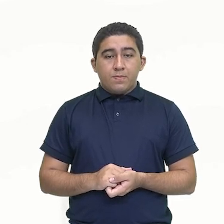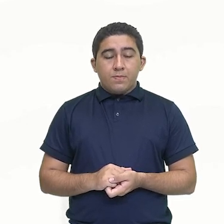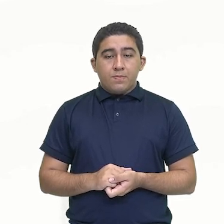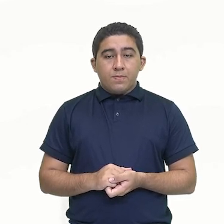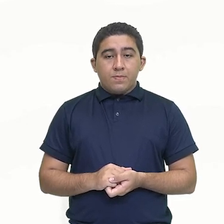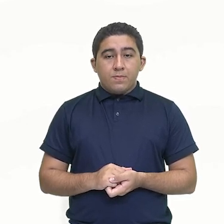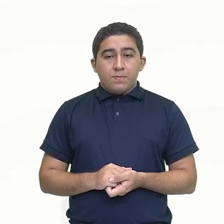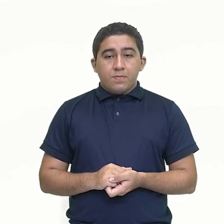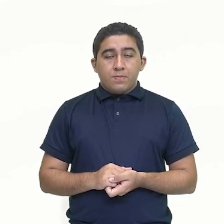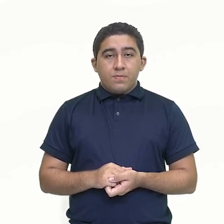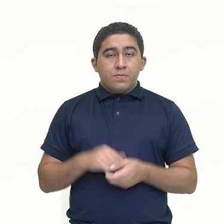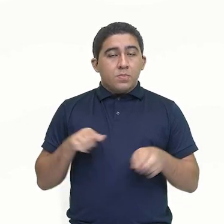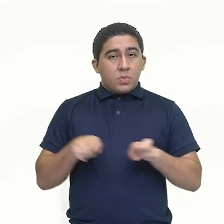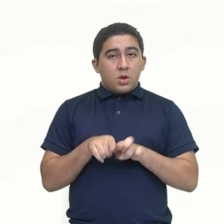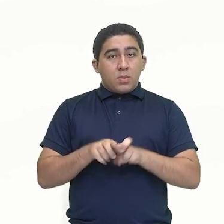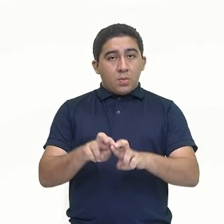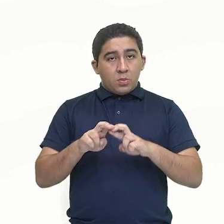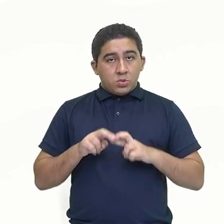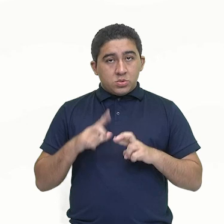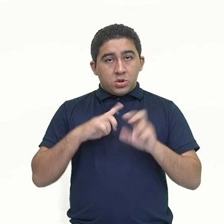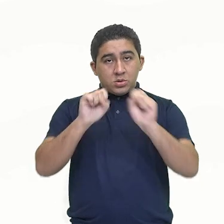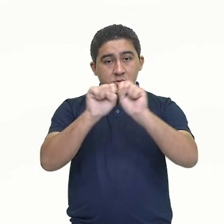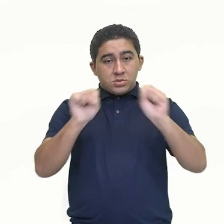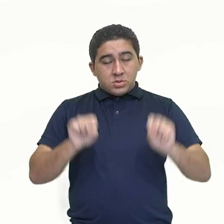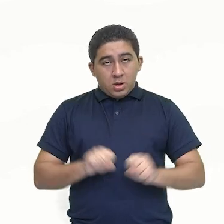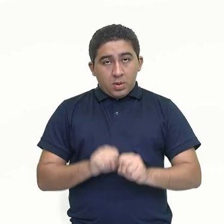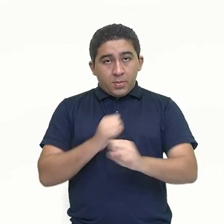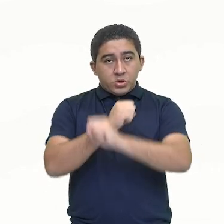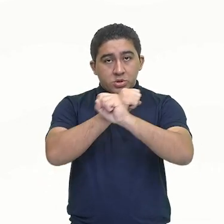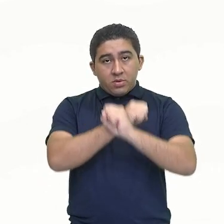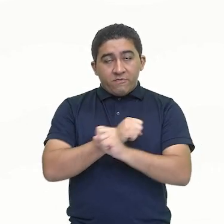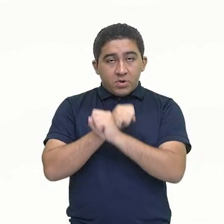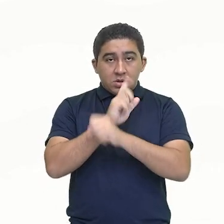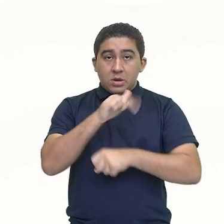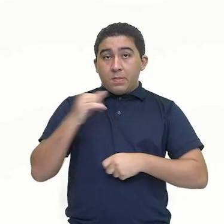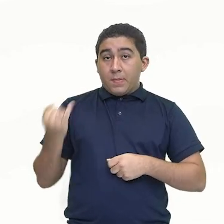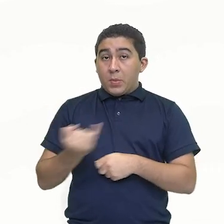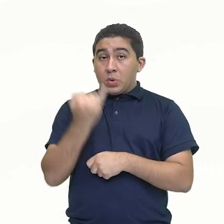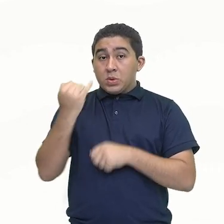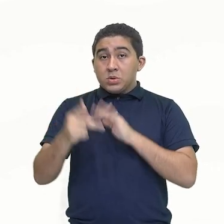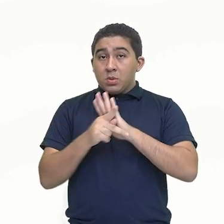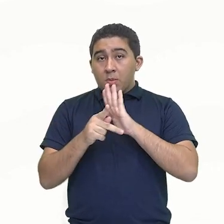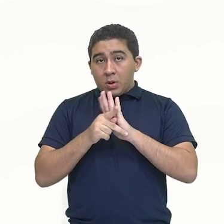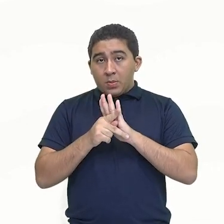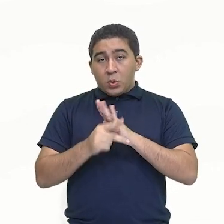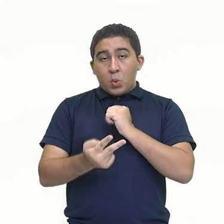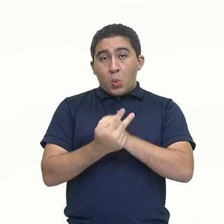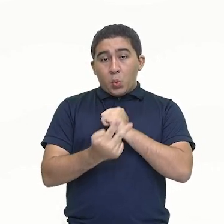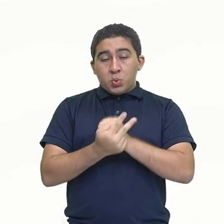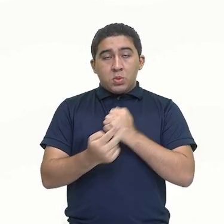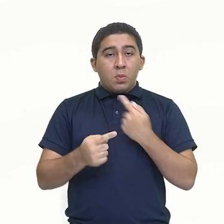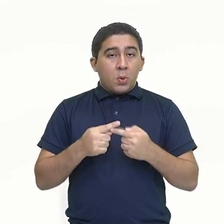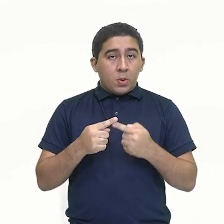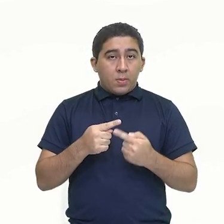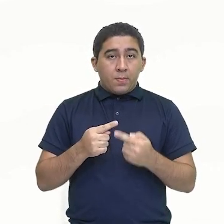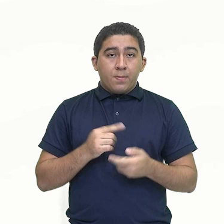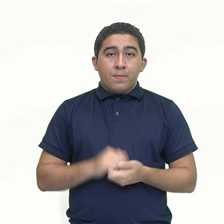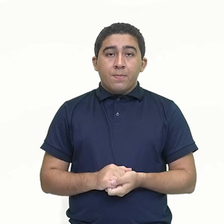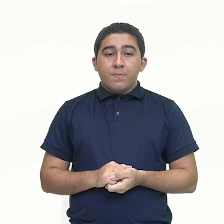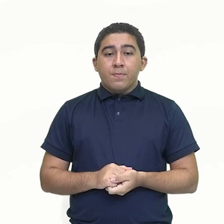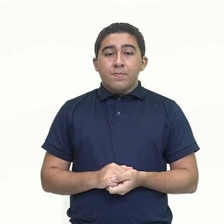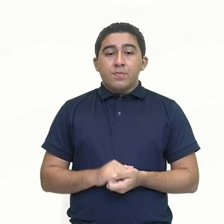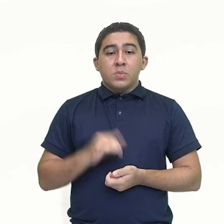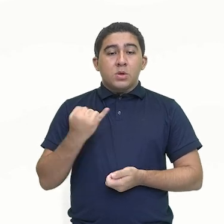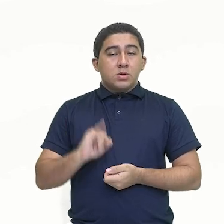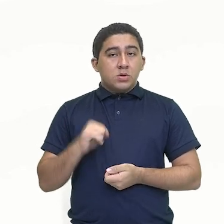sistema imunológico nesse processo, a importância do estudo do sistema imunológico, porque se